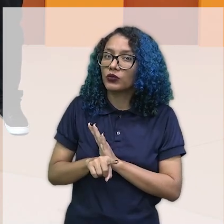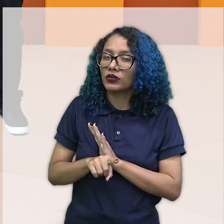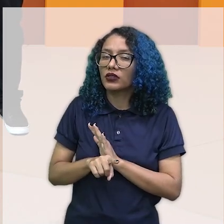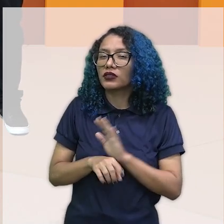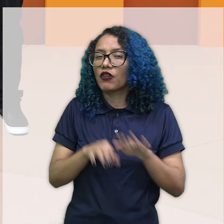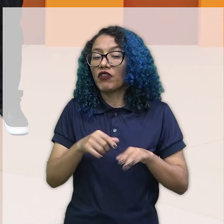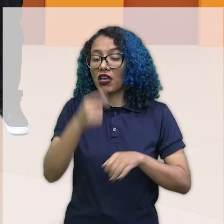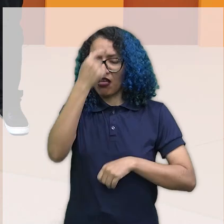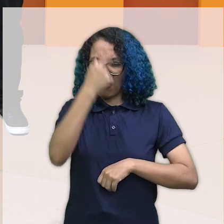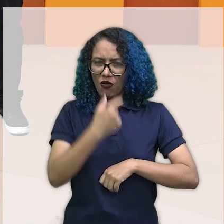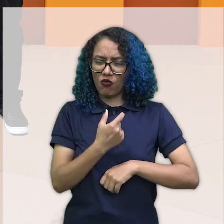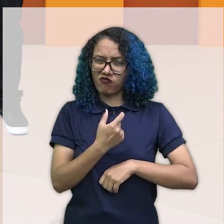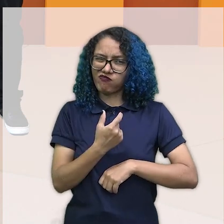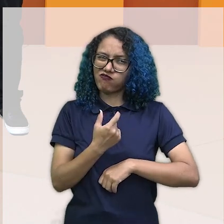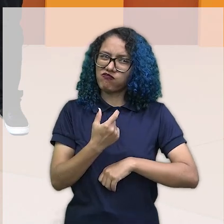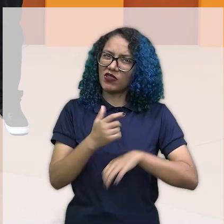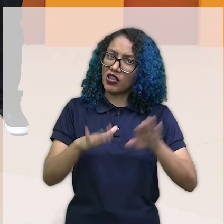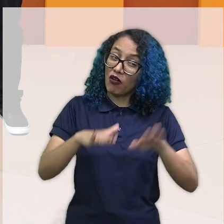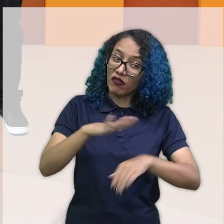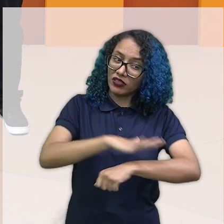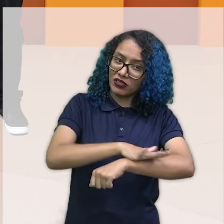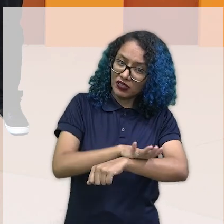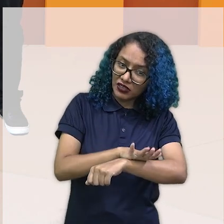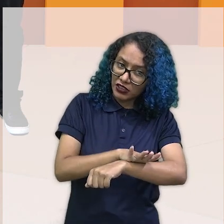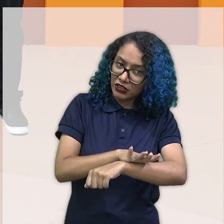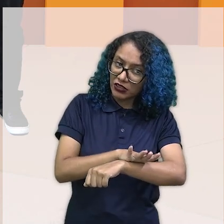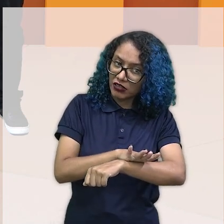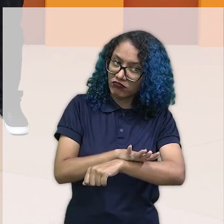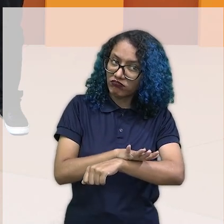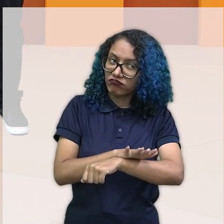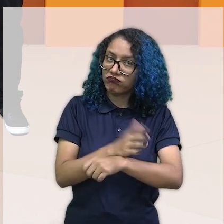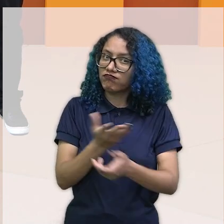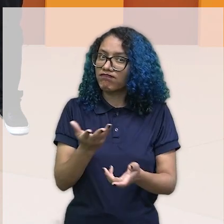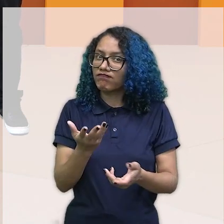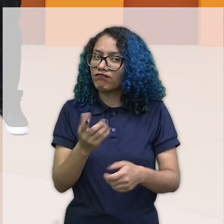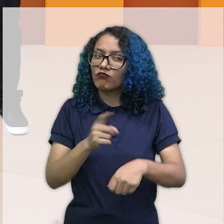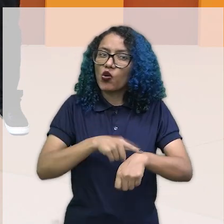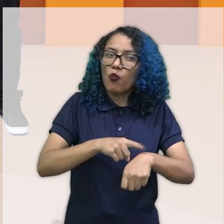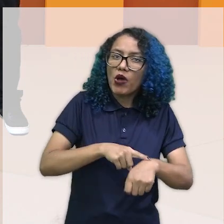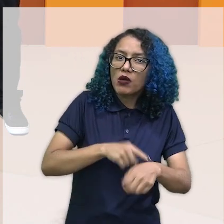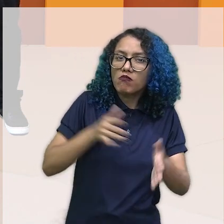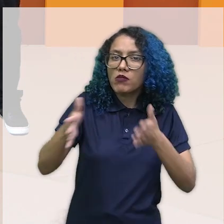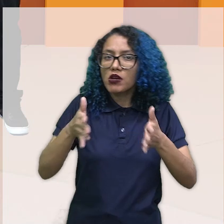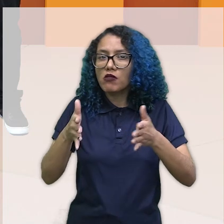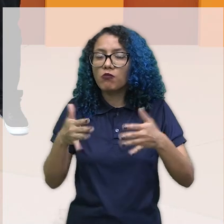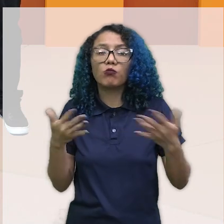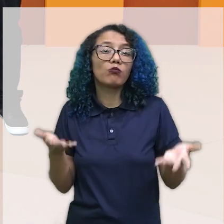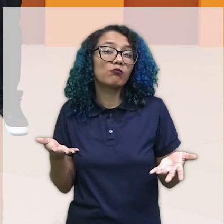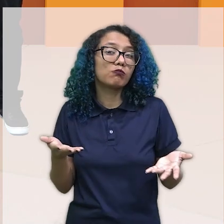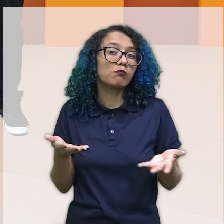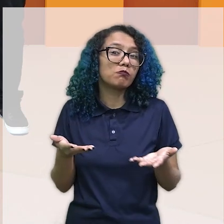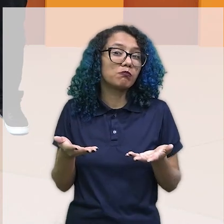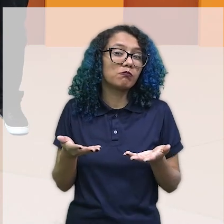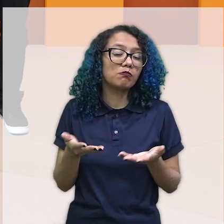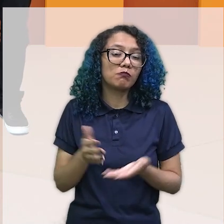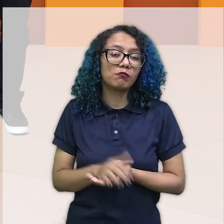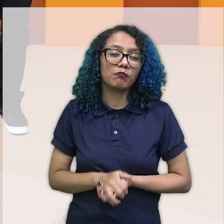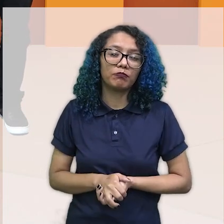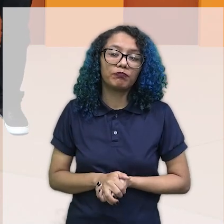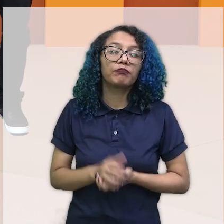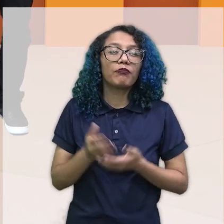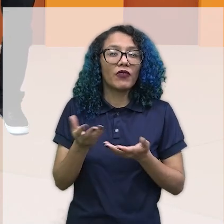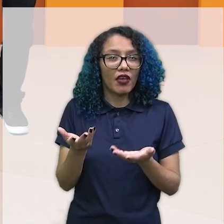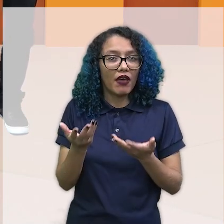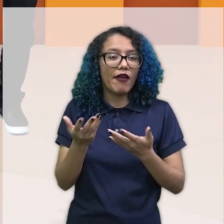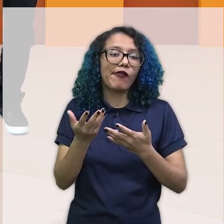rapaz, será que eu sou racista em algum momento? Em que momento eu sou racista? Então